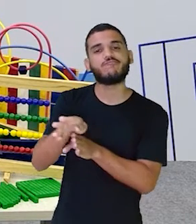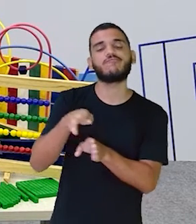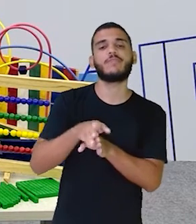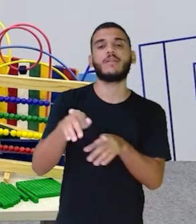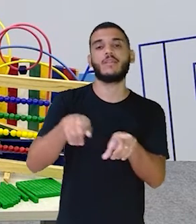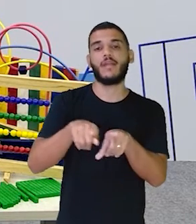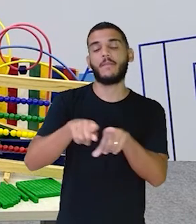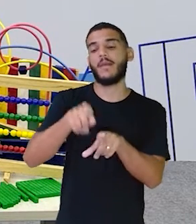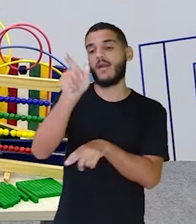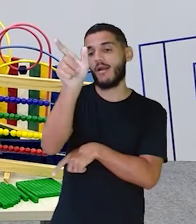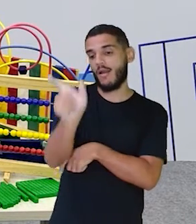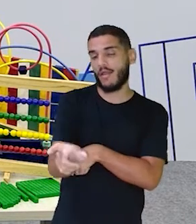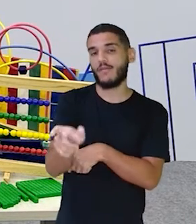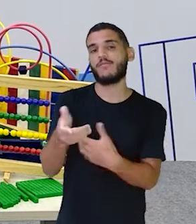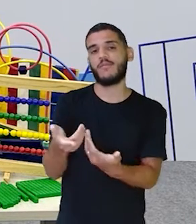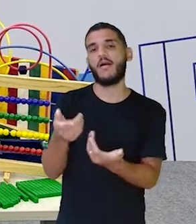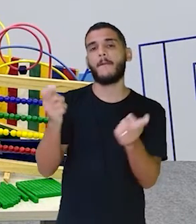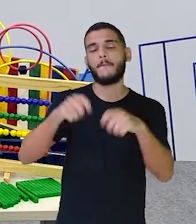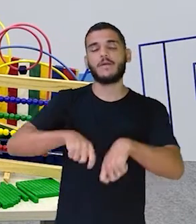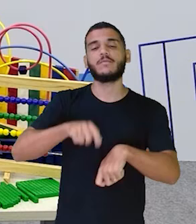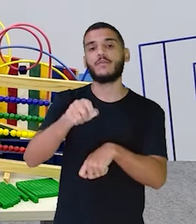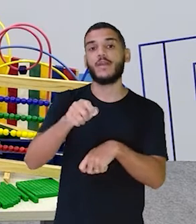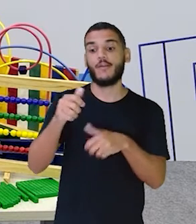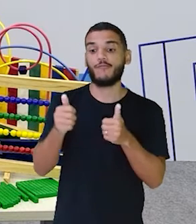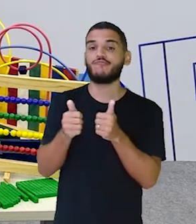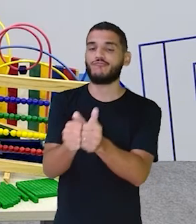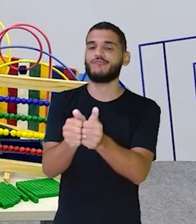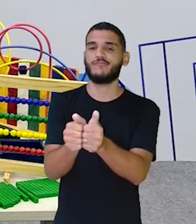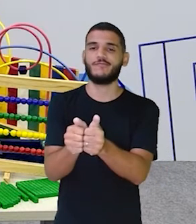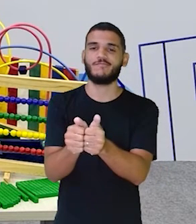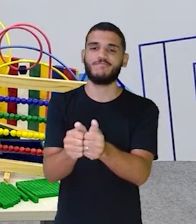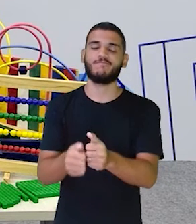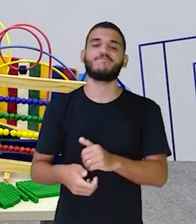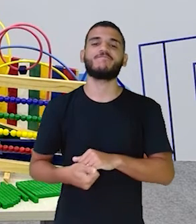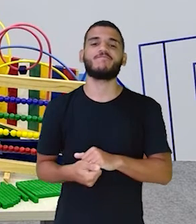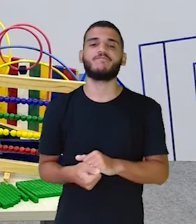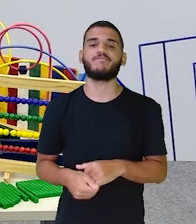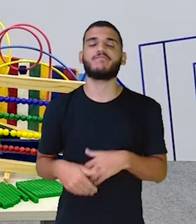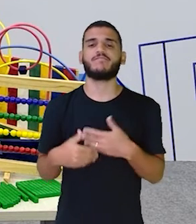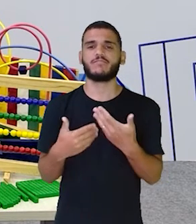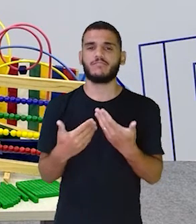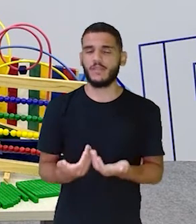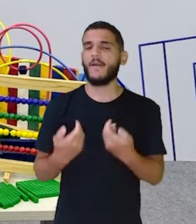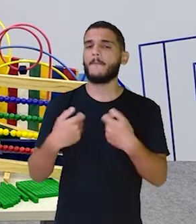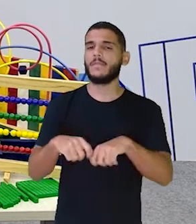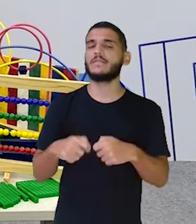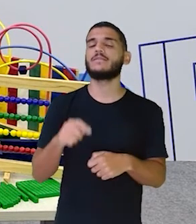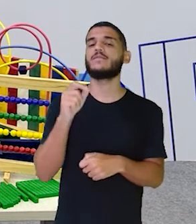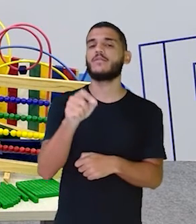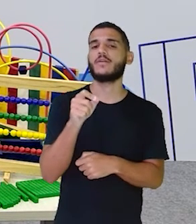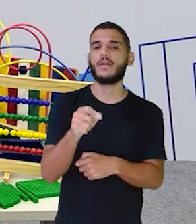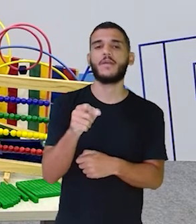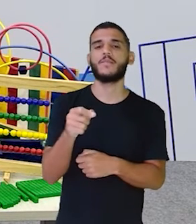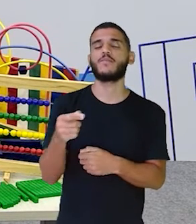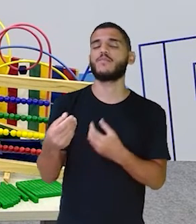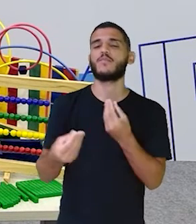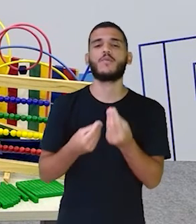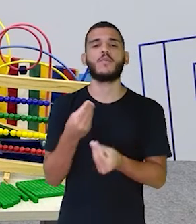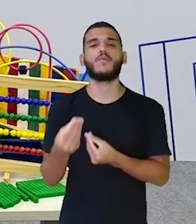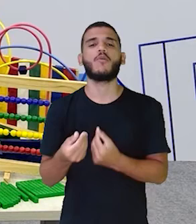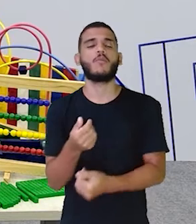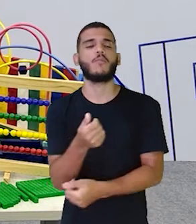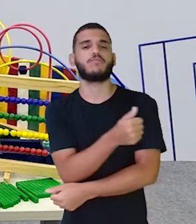do estudante, você até pode fazer junto com ele. Então, vai depender muito do que ele, de